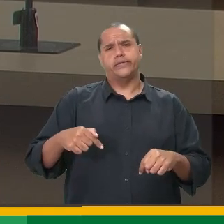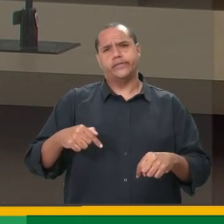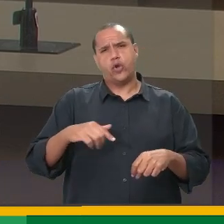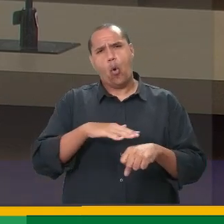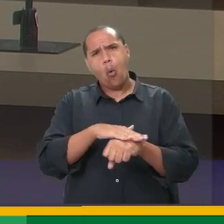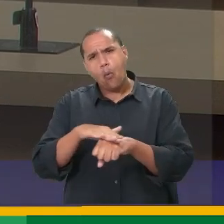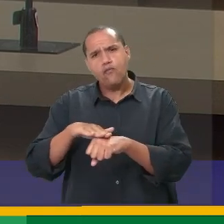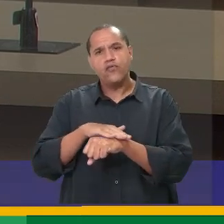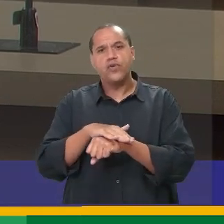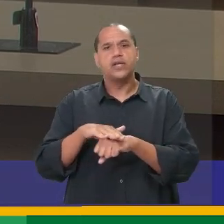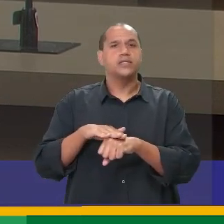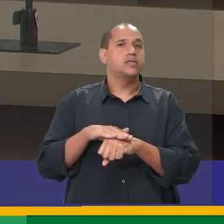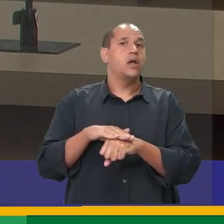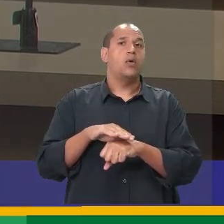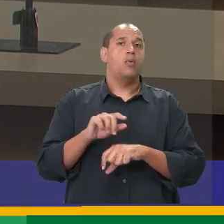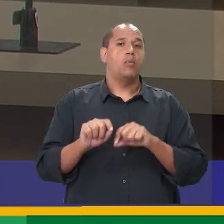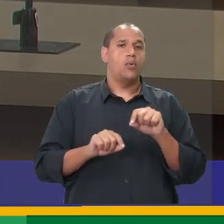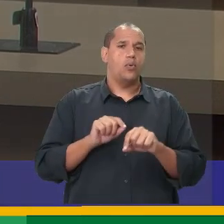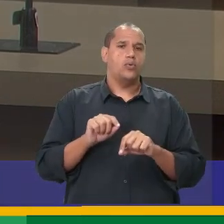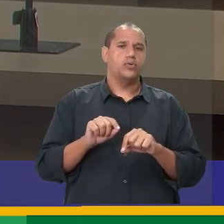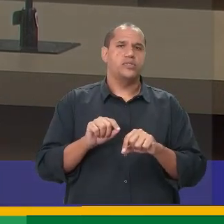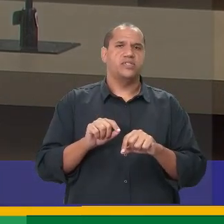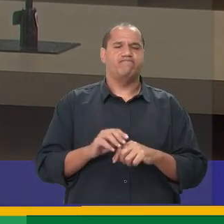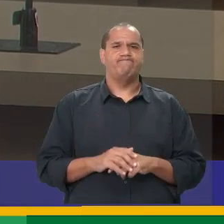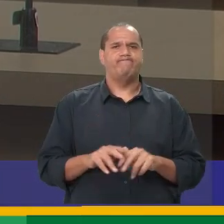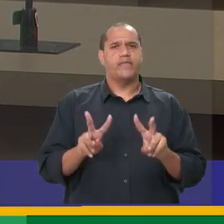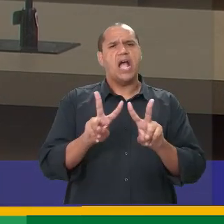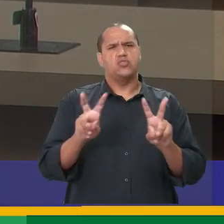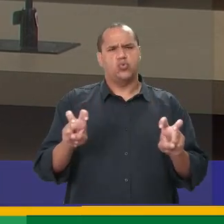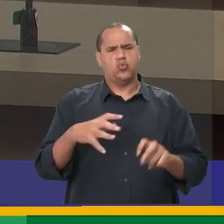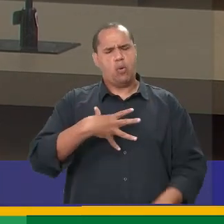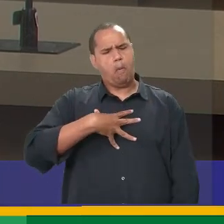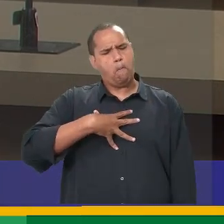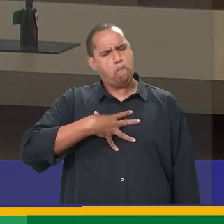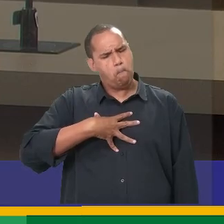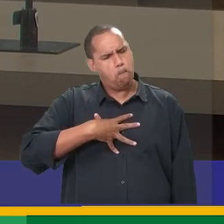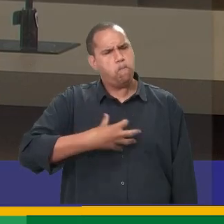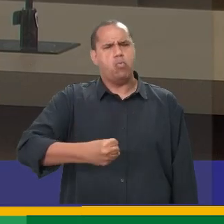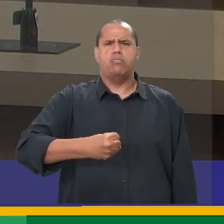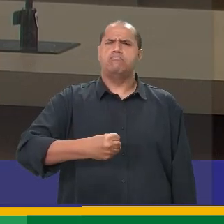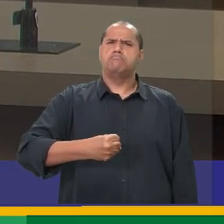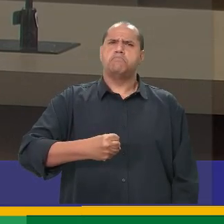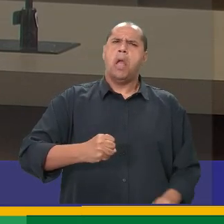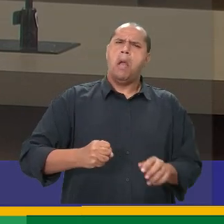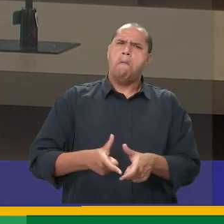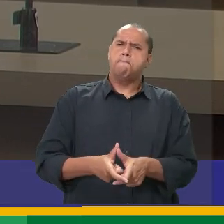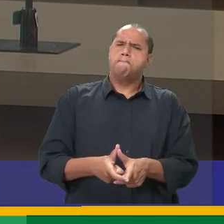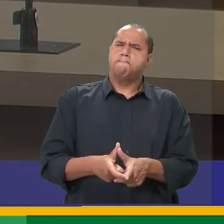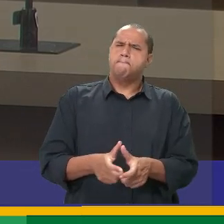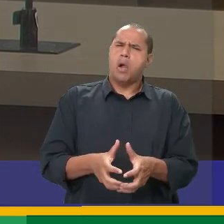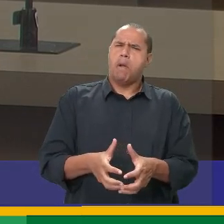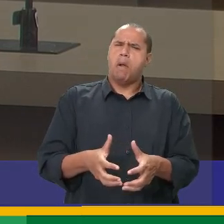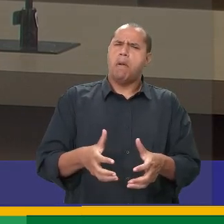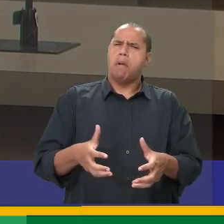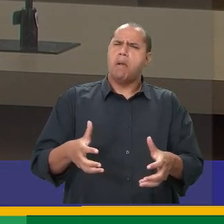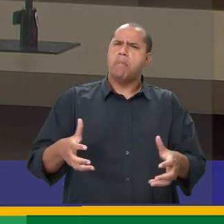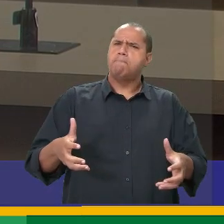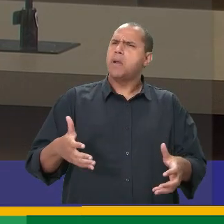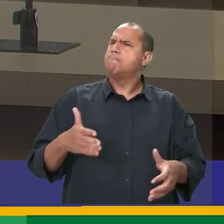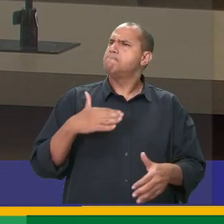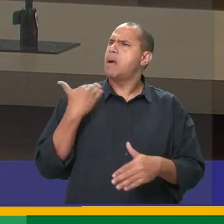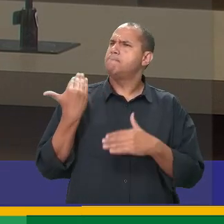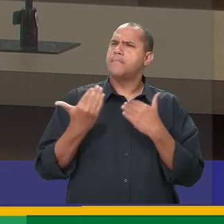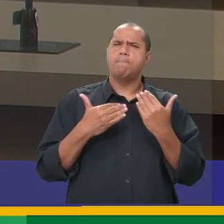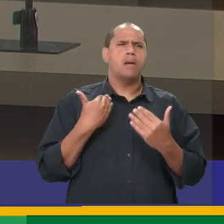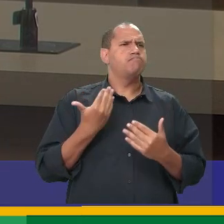a epidemia de suicídios que nós temos isso é um caso grave sério nós temos assim uma situação muito